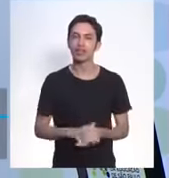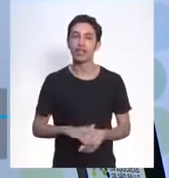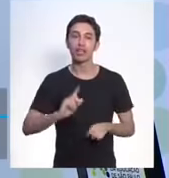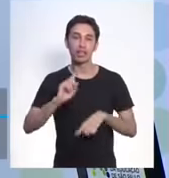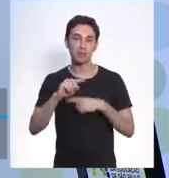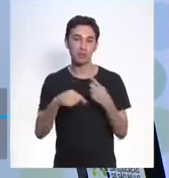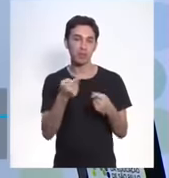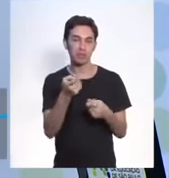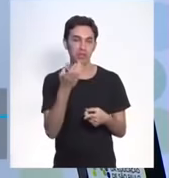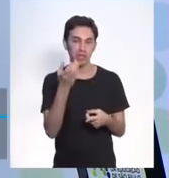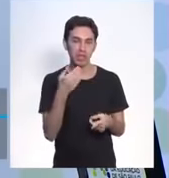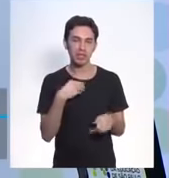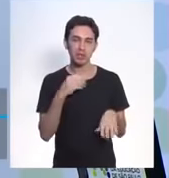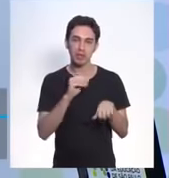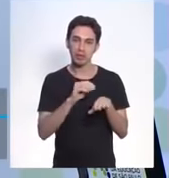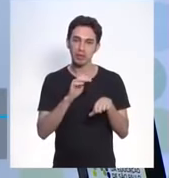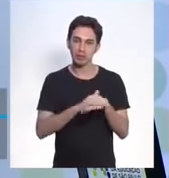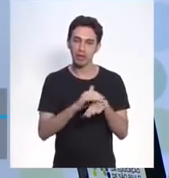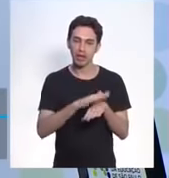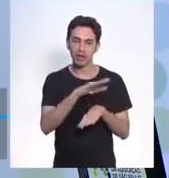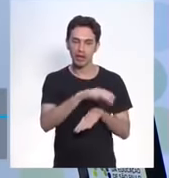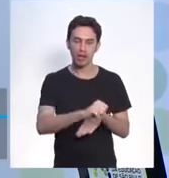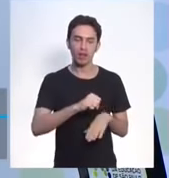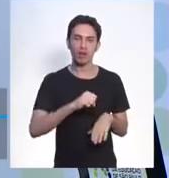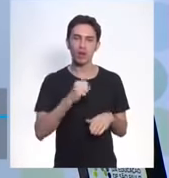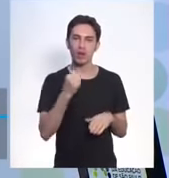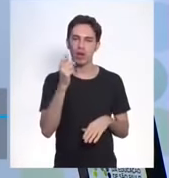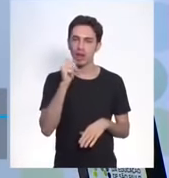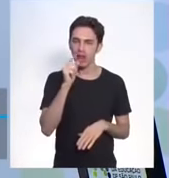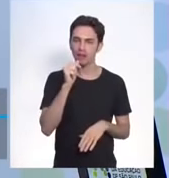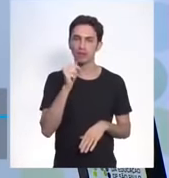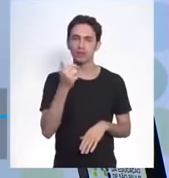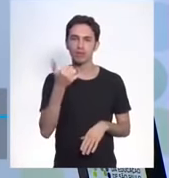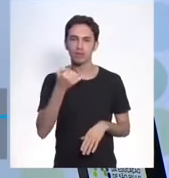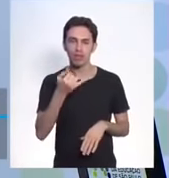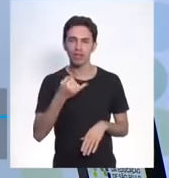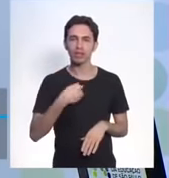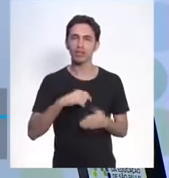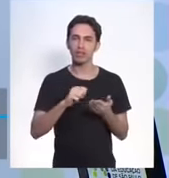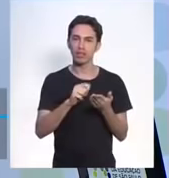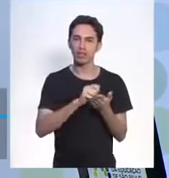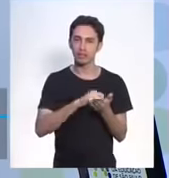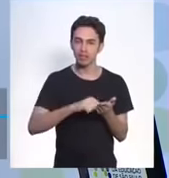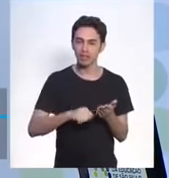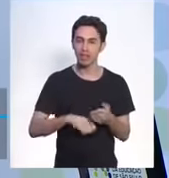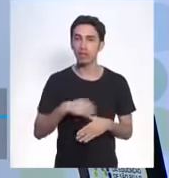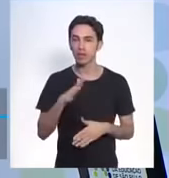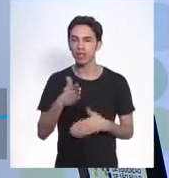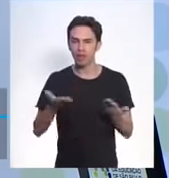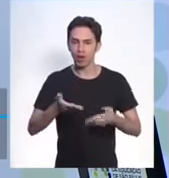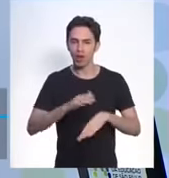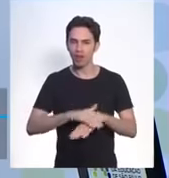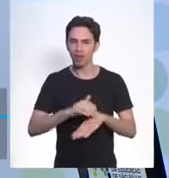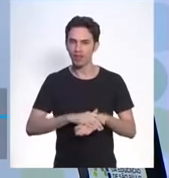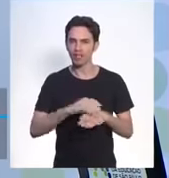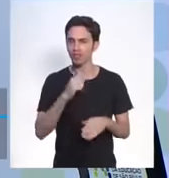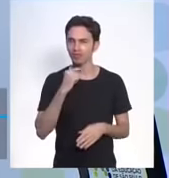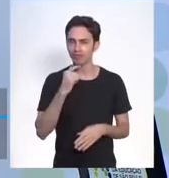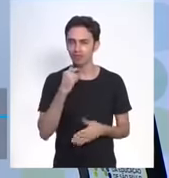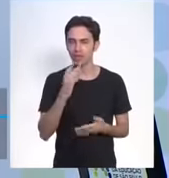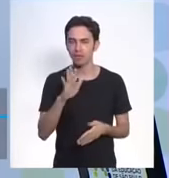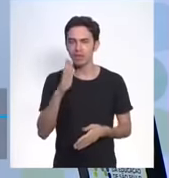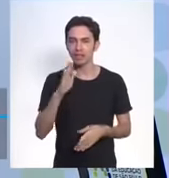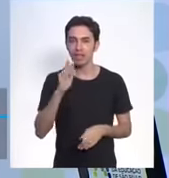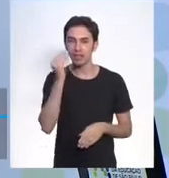depois pega lá o lápis caderno borracha talvez nesse momento da aula seja mais complicado vocês fazerem mas depois tentem